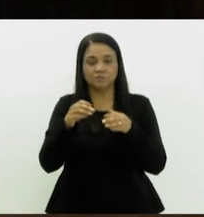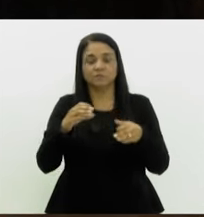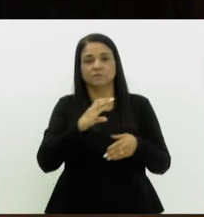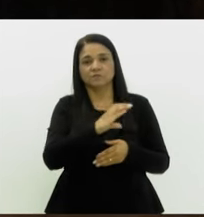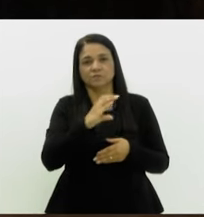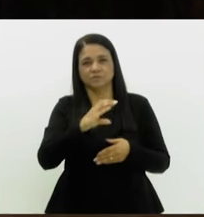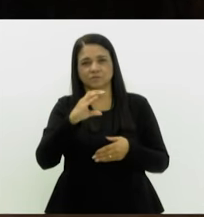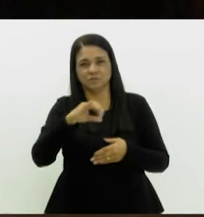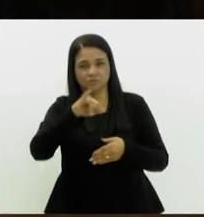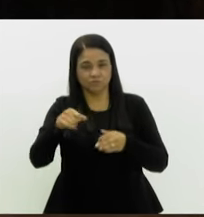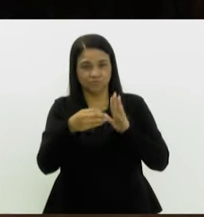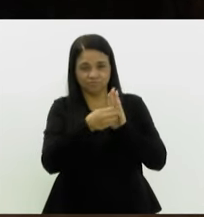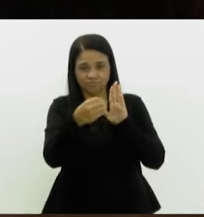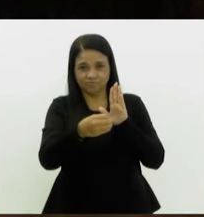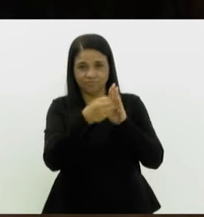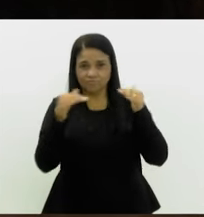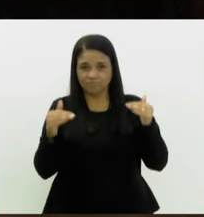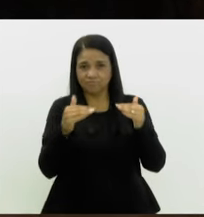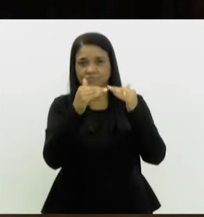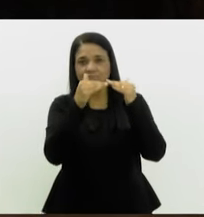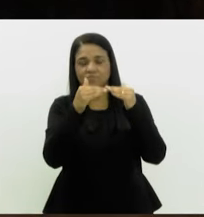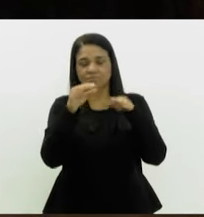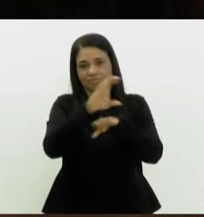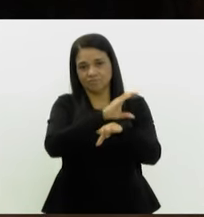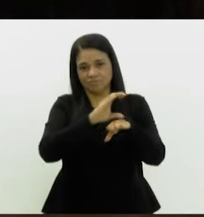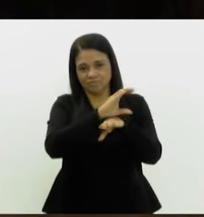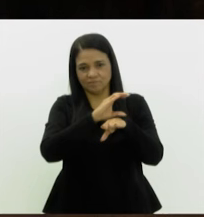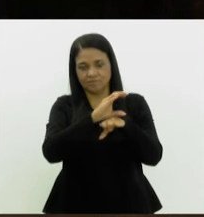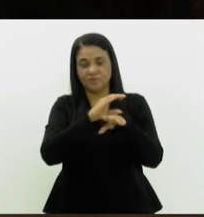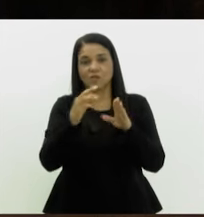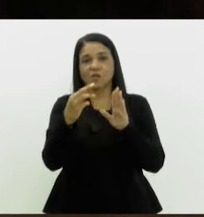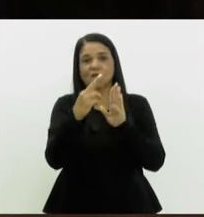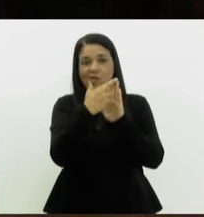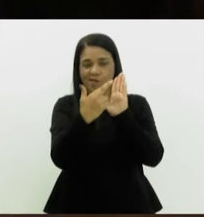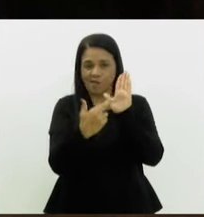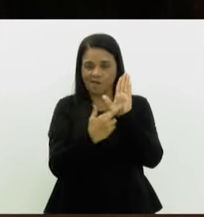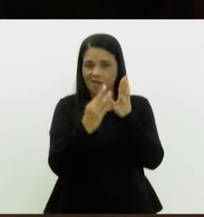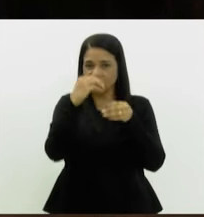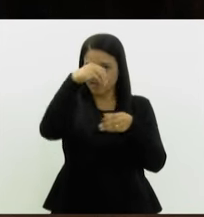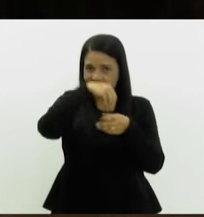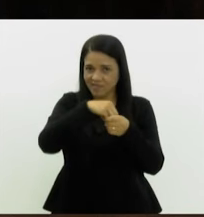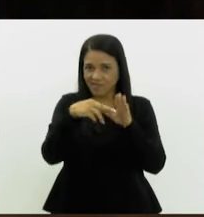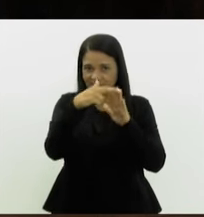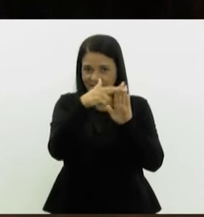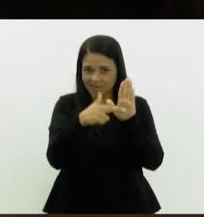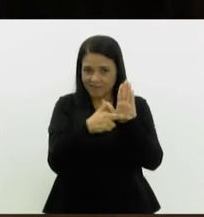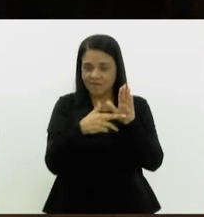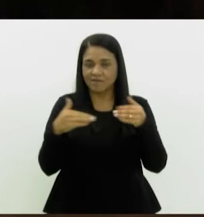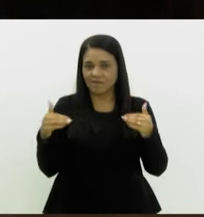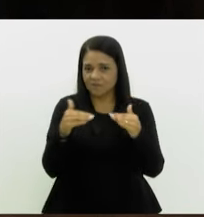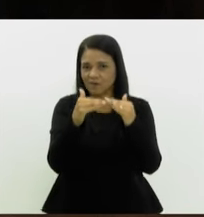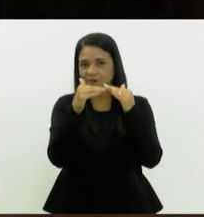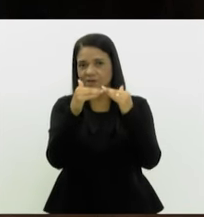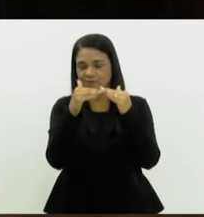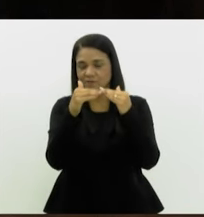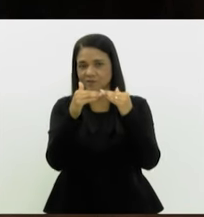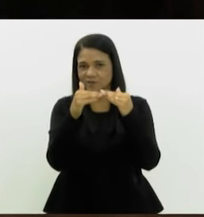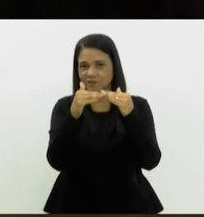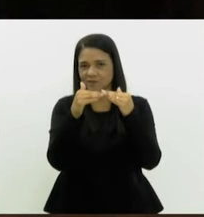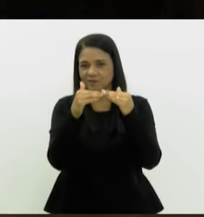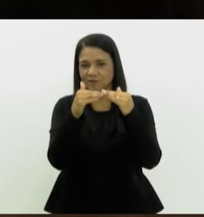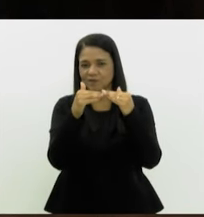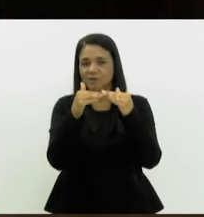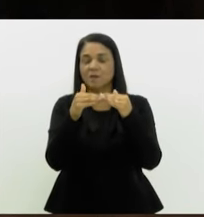pela constitucionalidade de normas internas e proporcionais e externas favorável, da